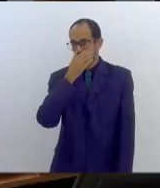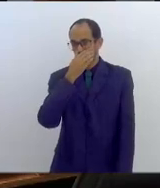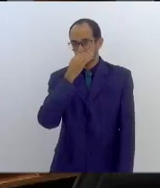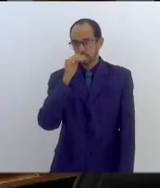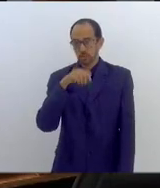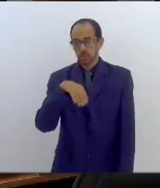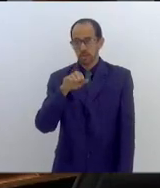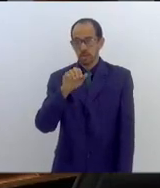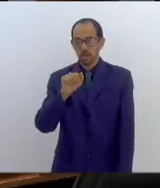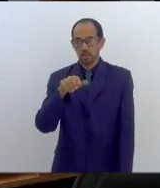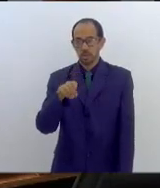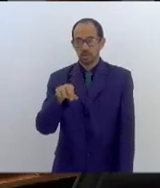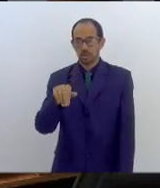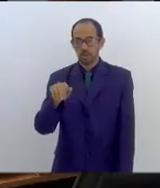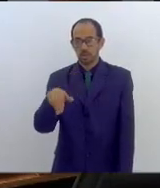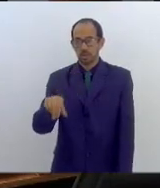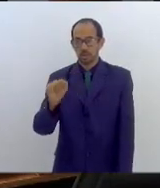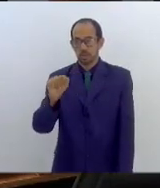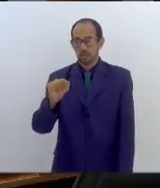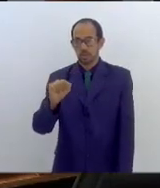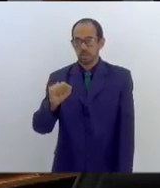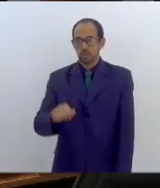Deputada Adriana Baltazar.